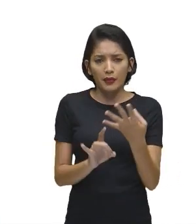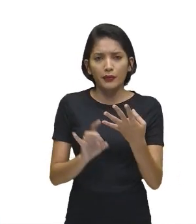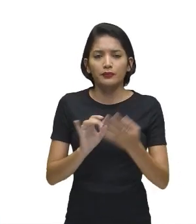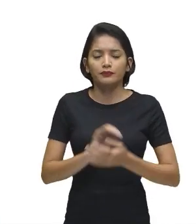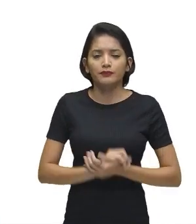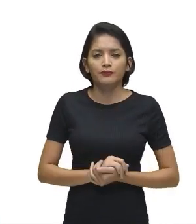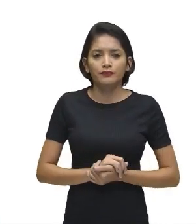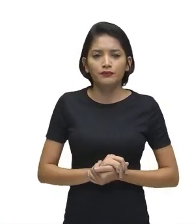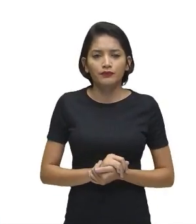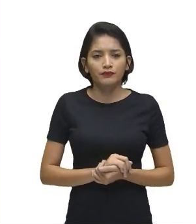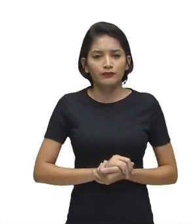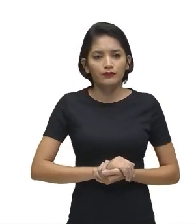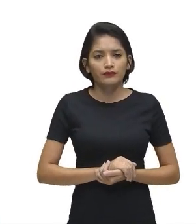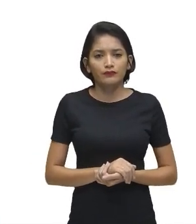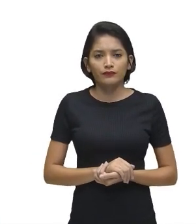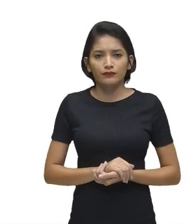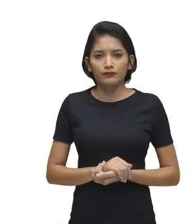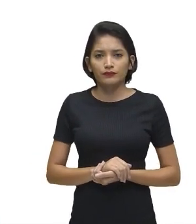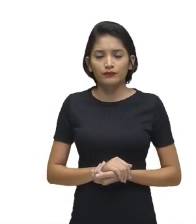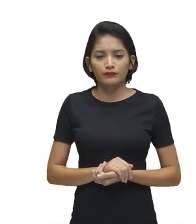impressionistas brasileiros?